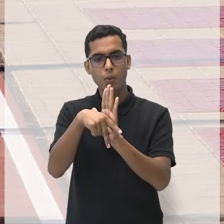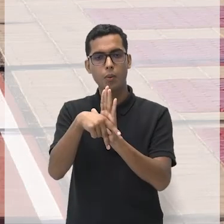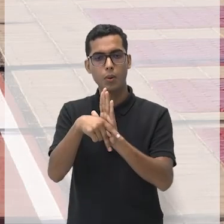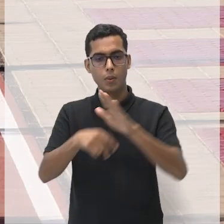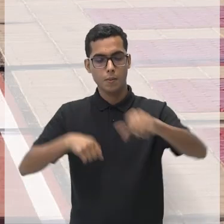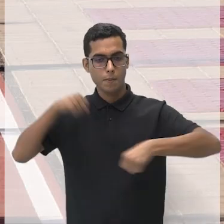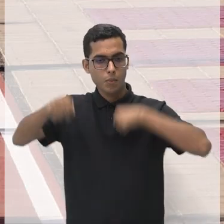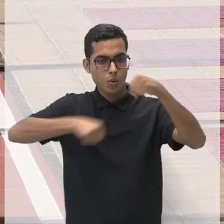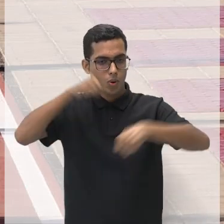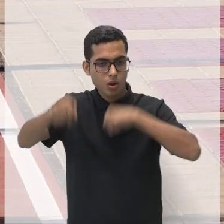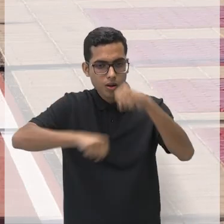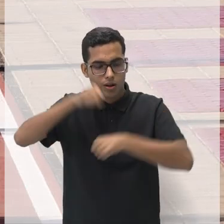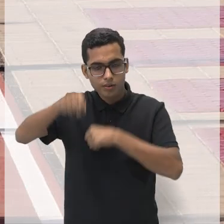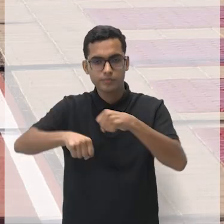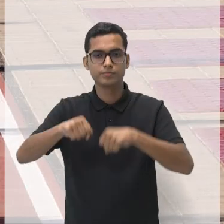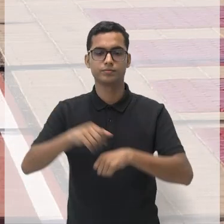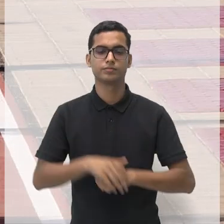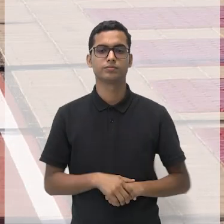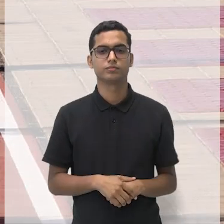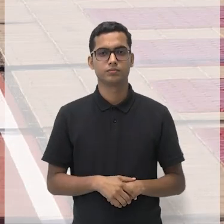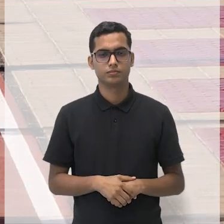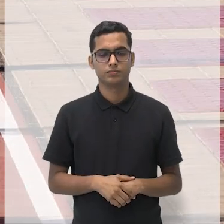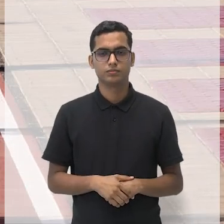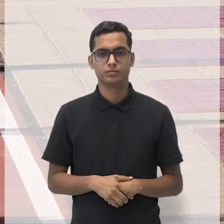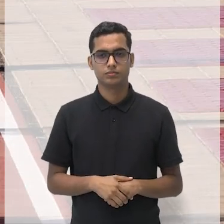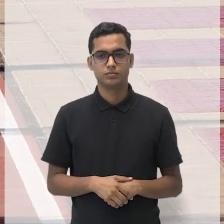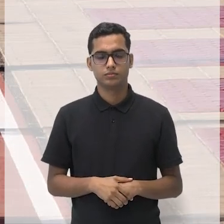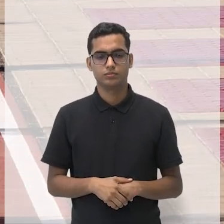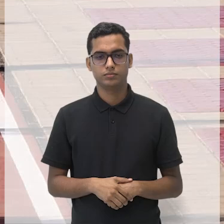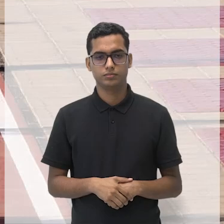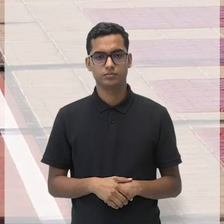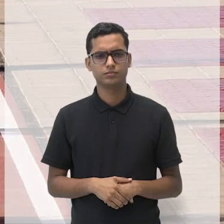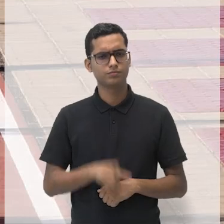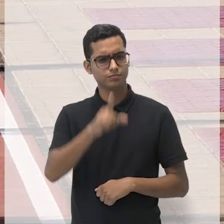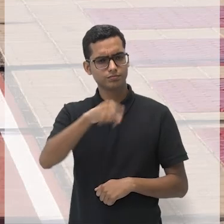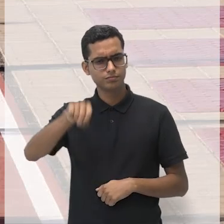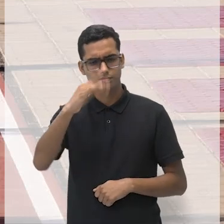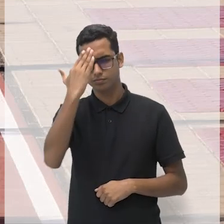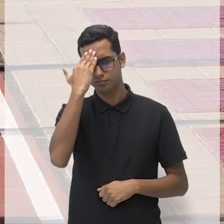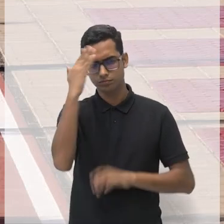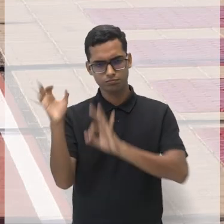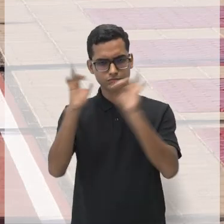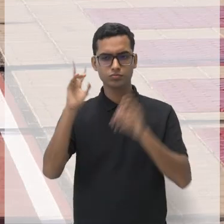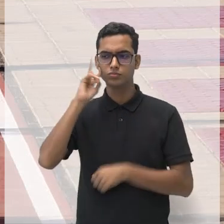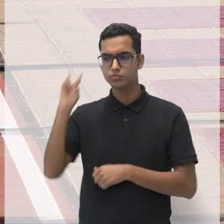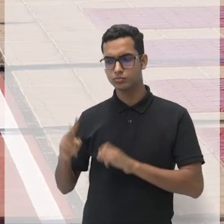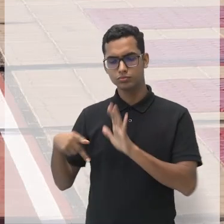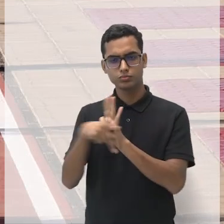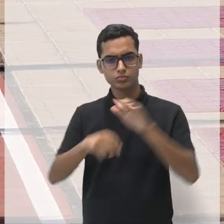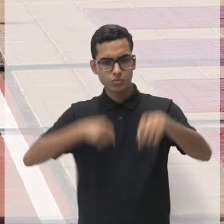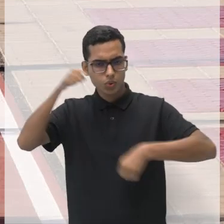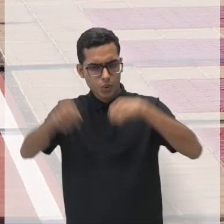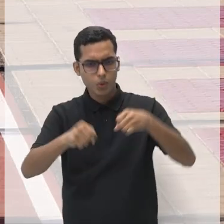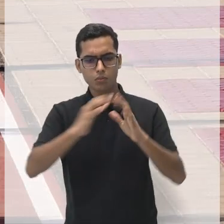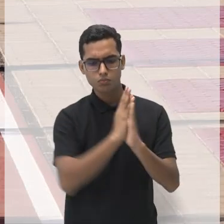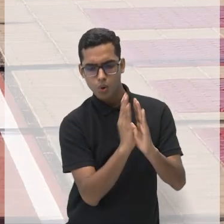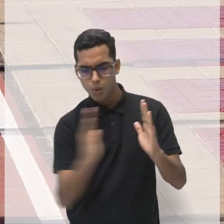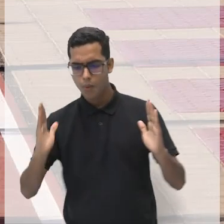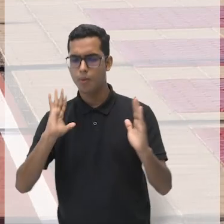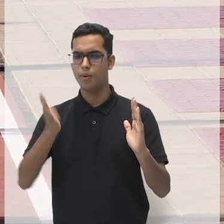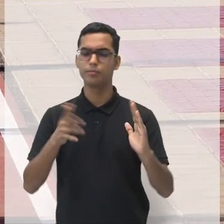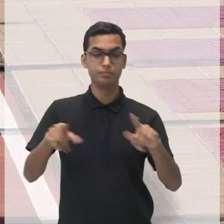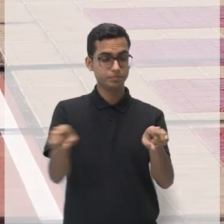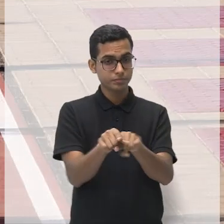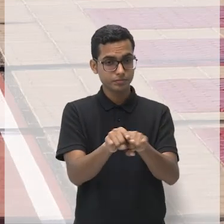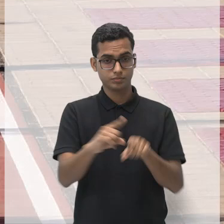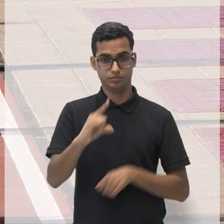lugar apropriado para andar de bike. Então, vocês sabem, né, que durante a história da bike, que já tem um longo período,